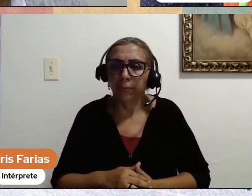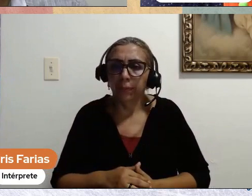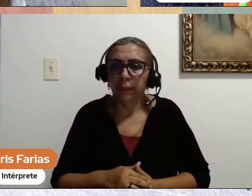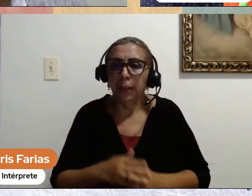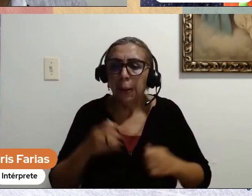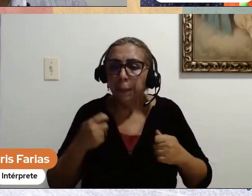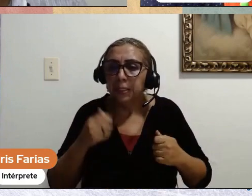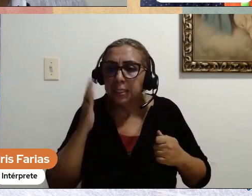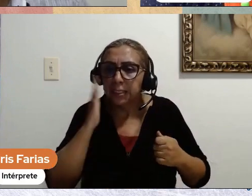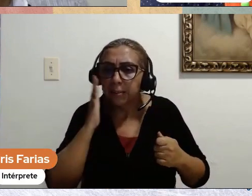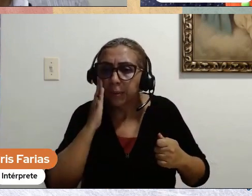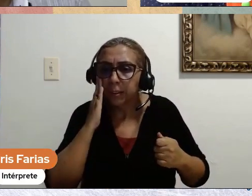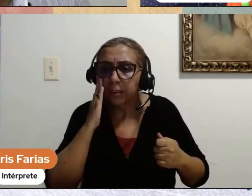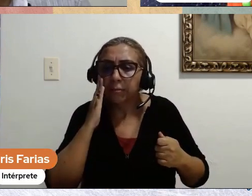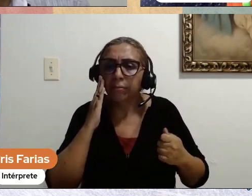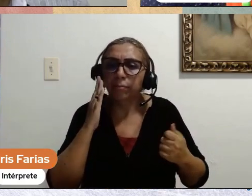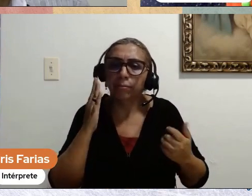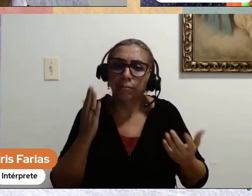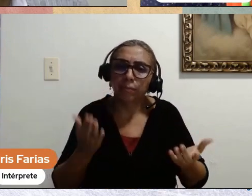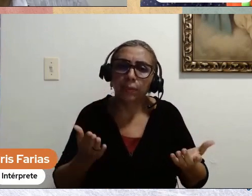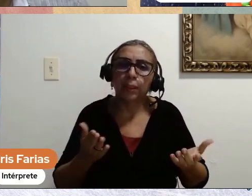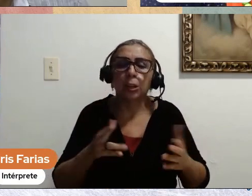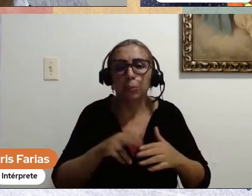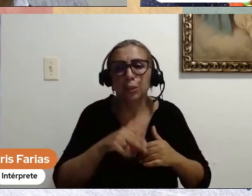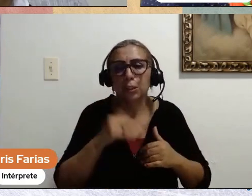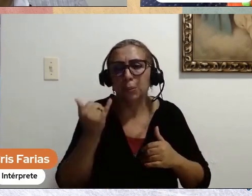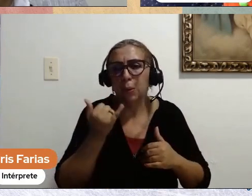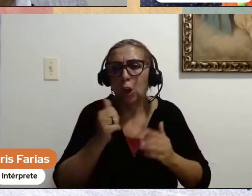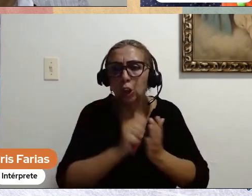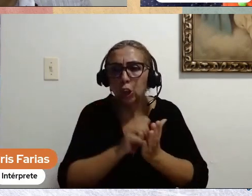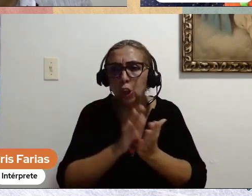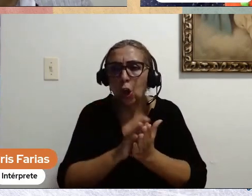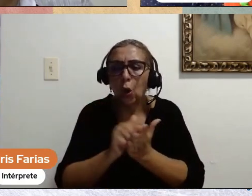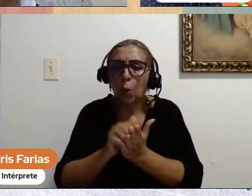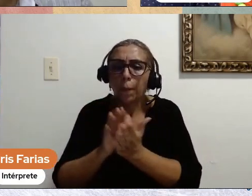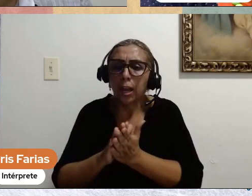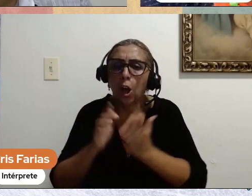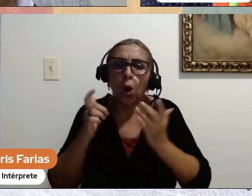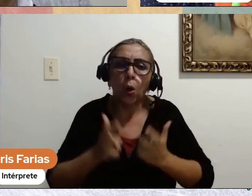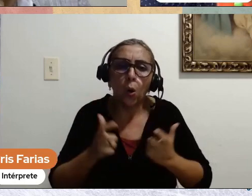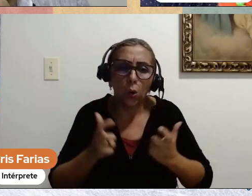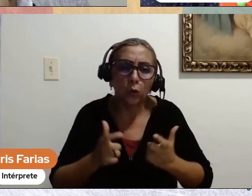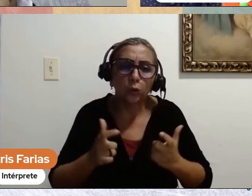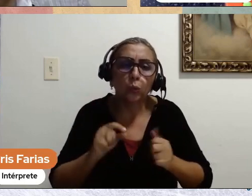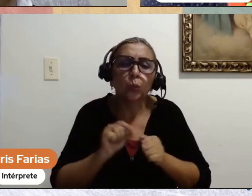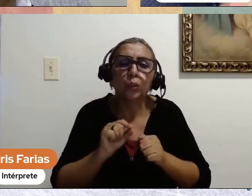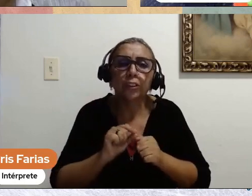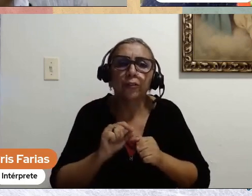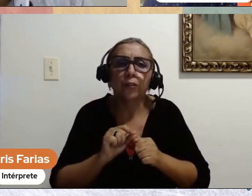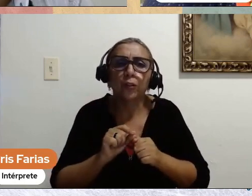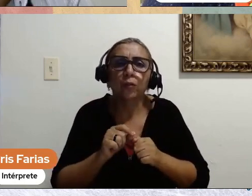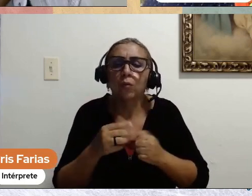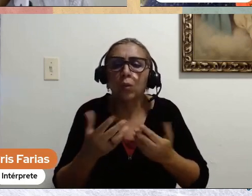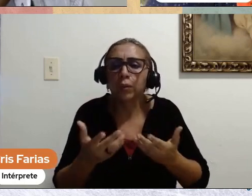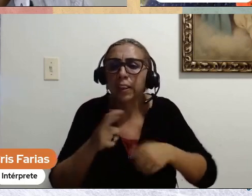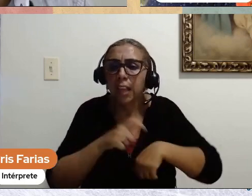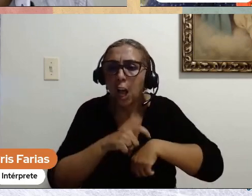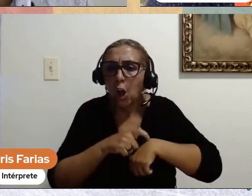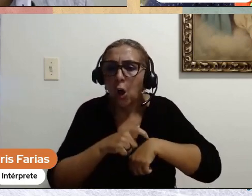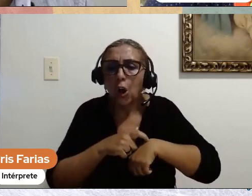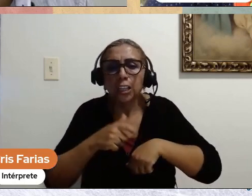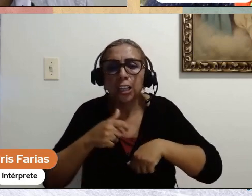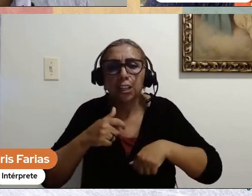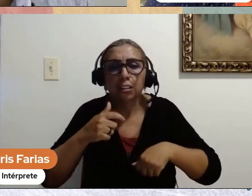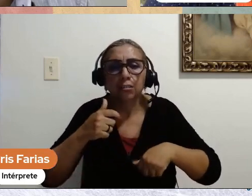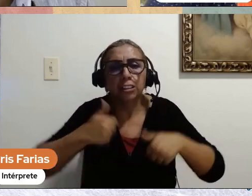né? Por isso que é tão importante documentar. Precisa saber onde, o que foi que, na hora de um teste, né? Por isso também o